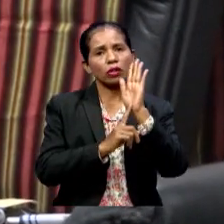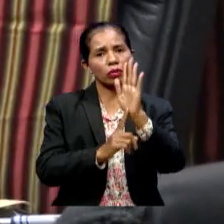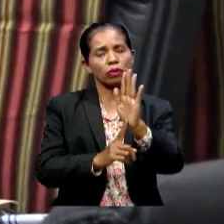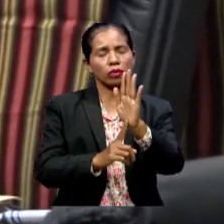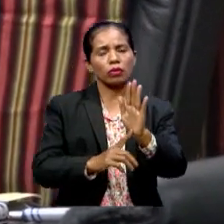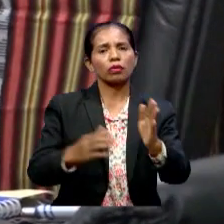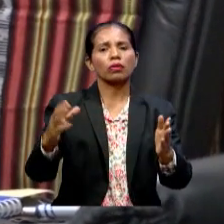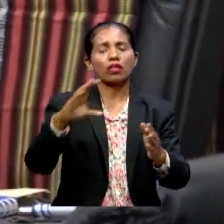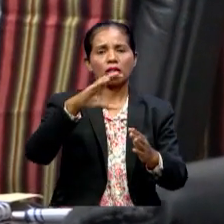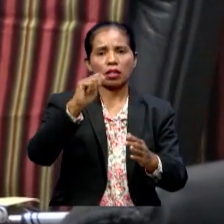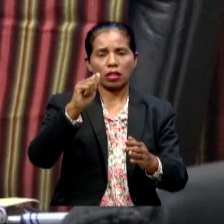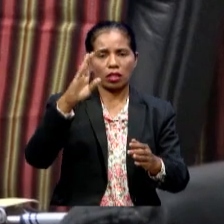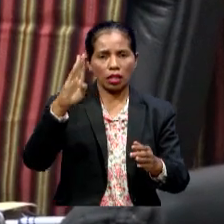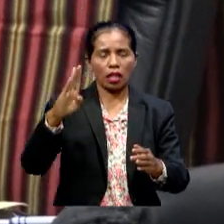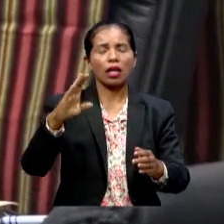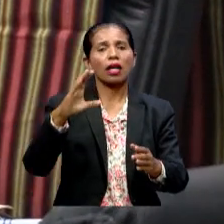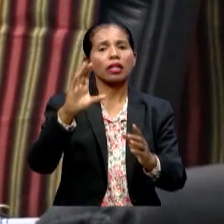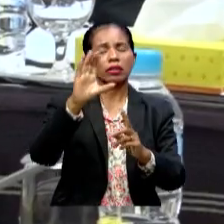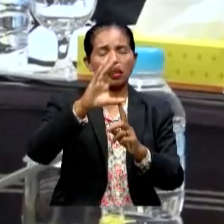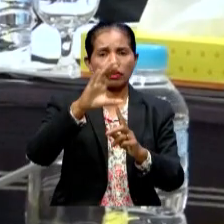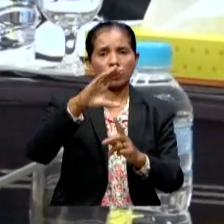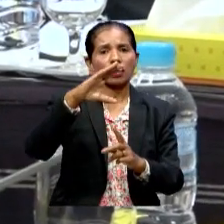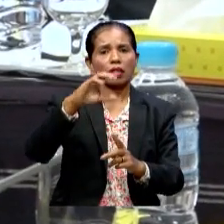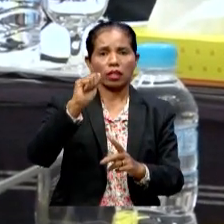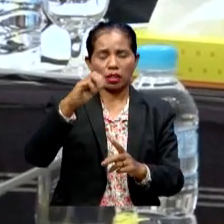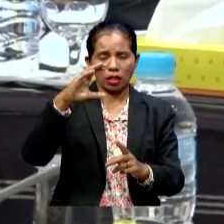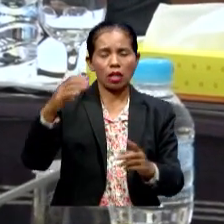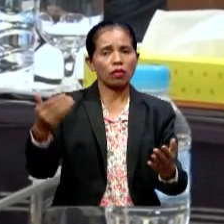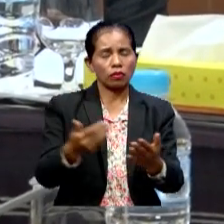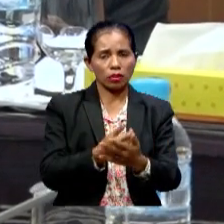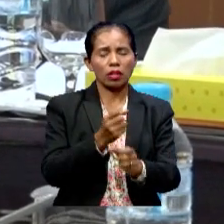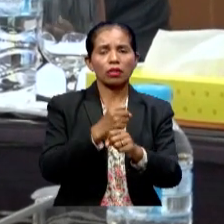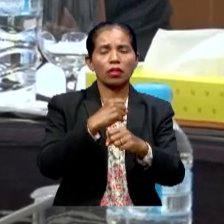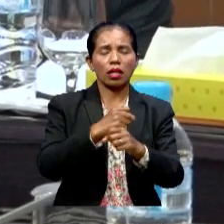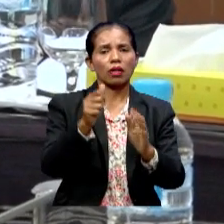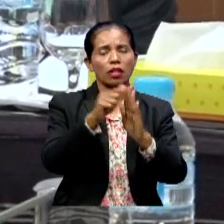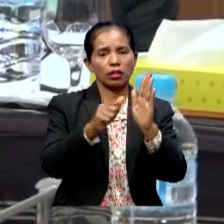ba Comissão Anticorrupção, no neberhalo agenda ba eleição e a plenária.